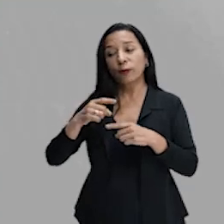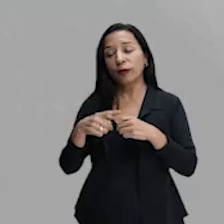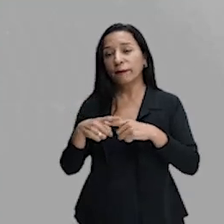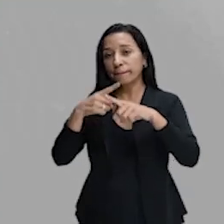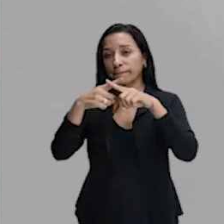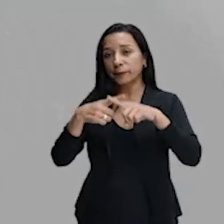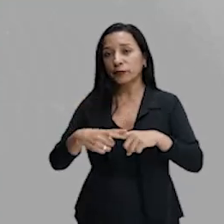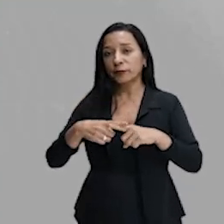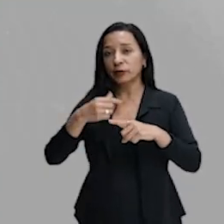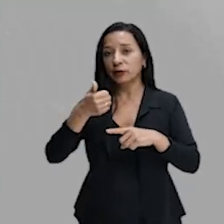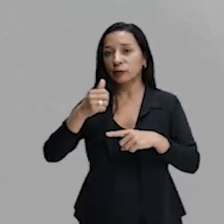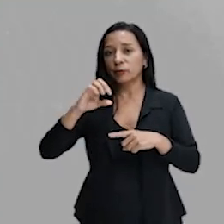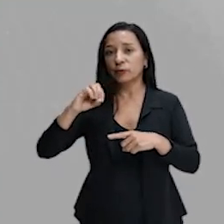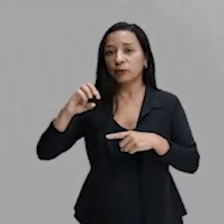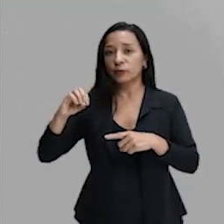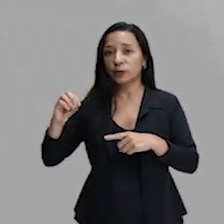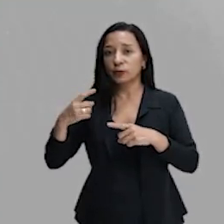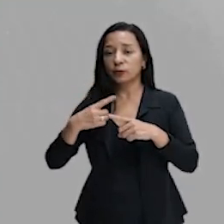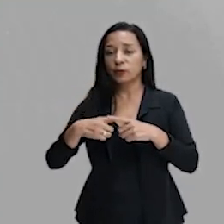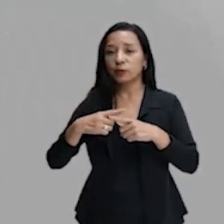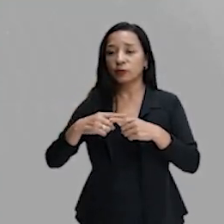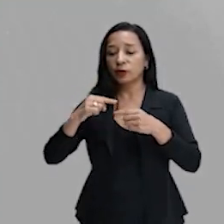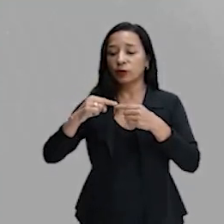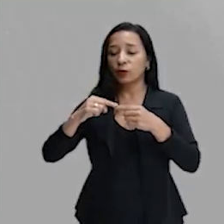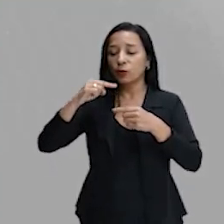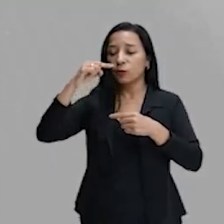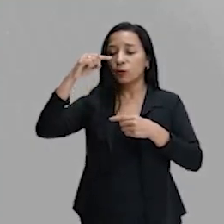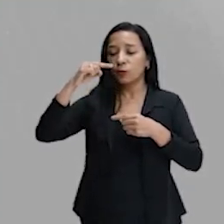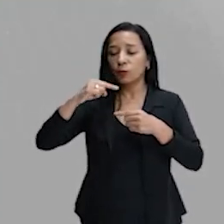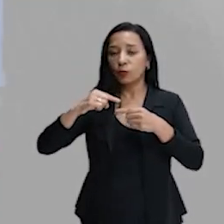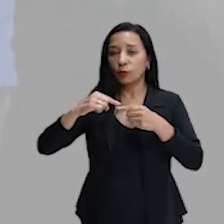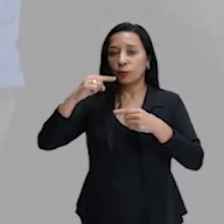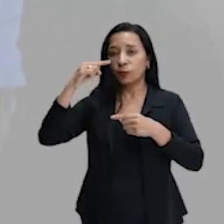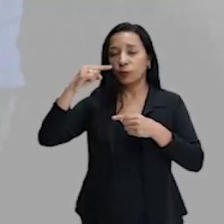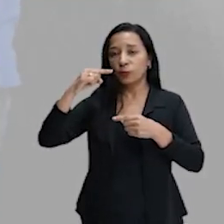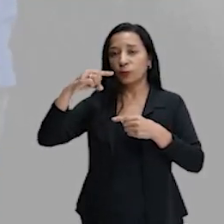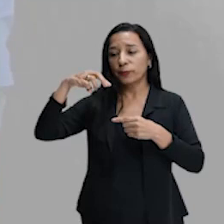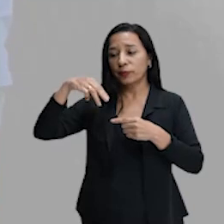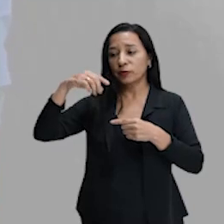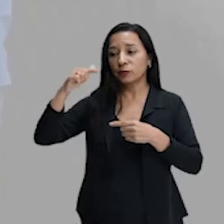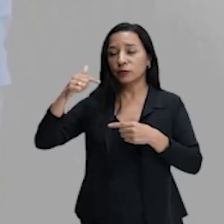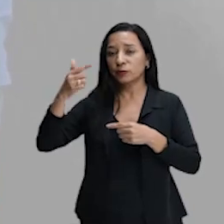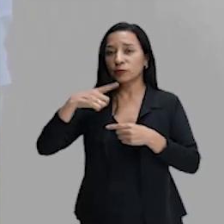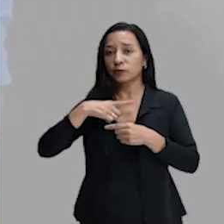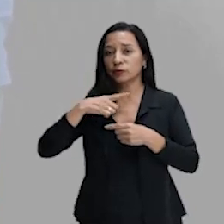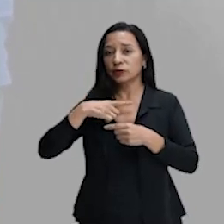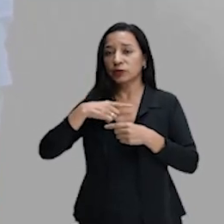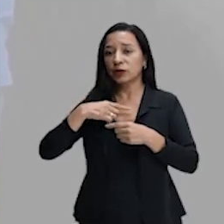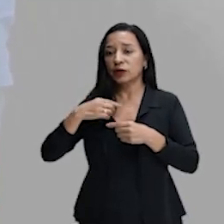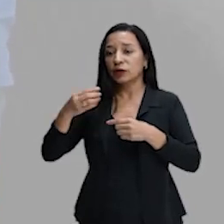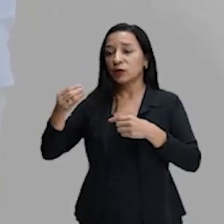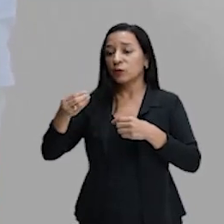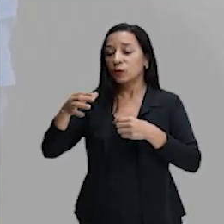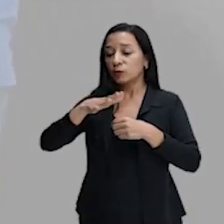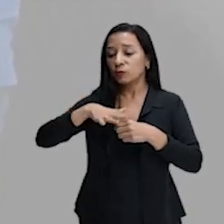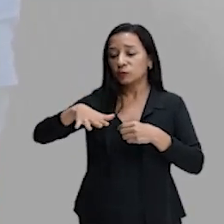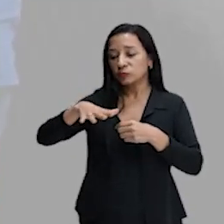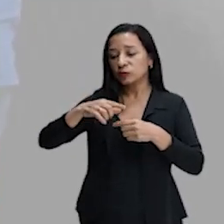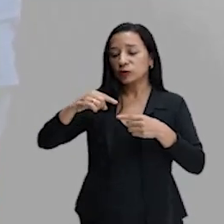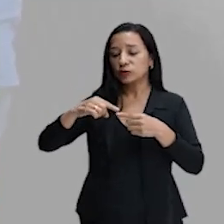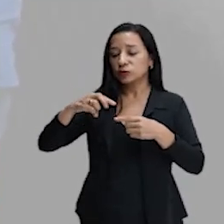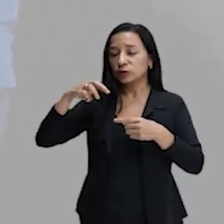1 m c tem a capacid 1000 L Então o a capacidade a